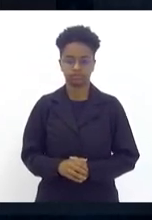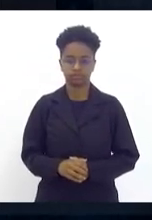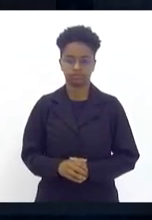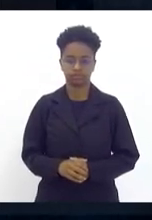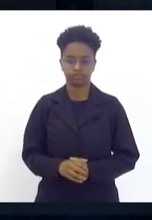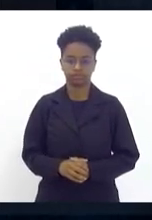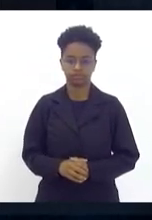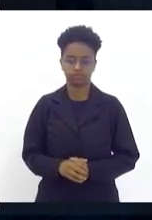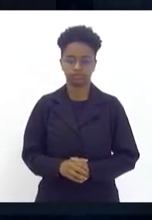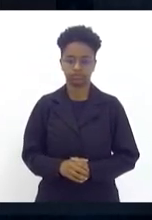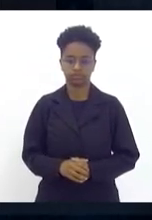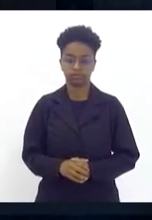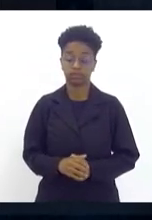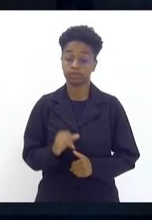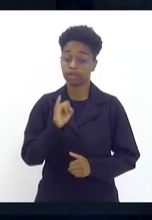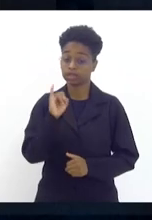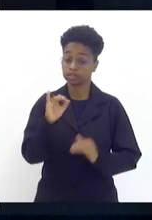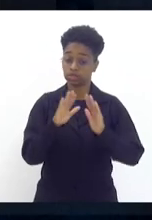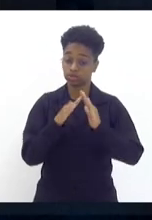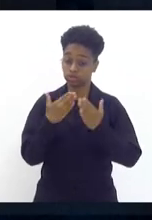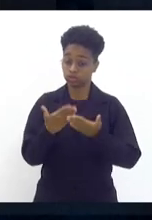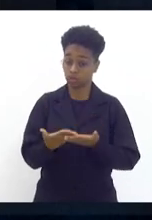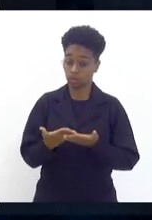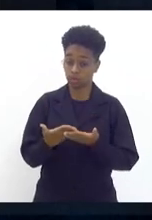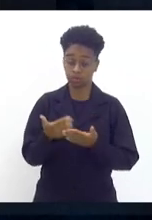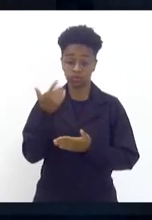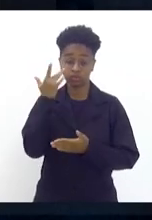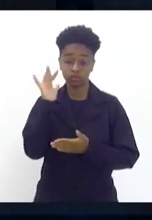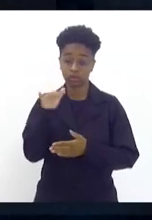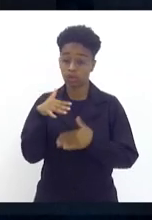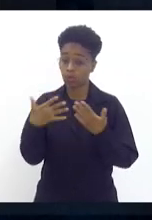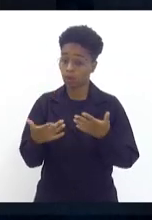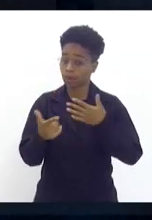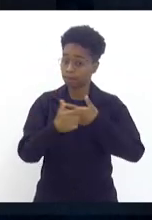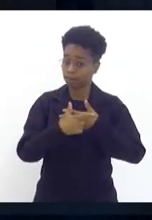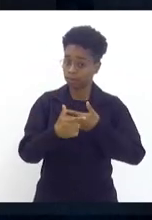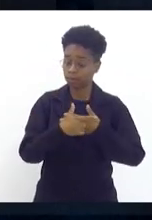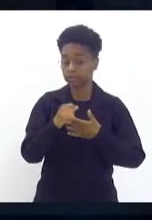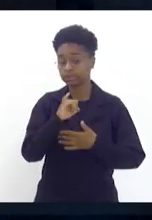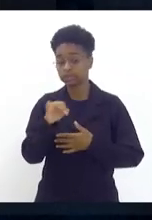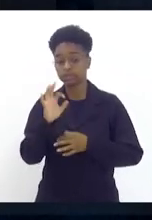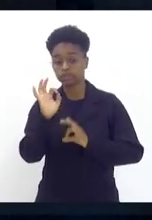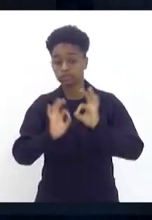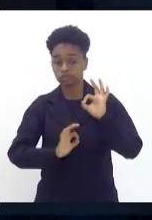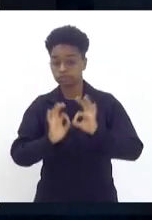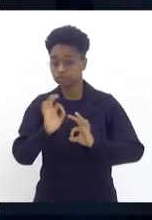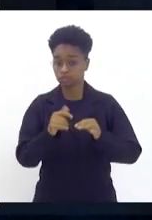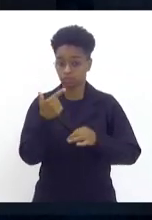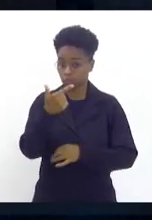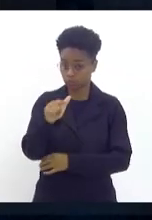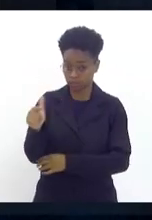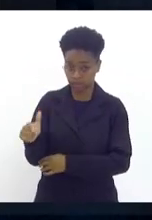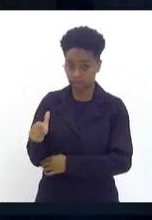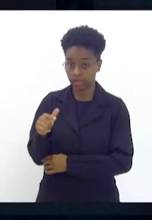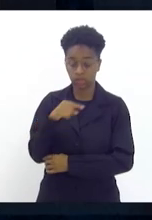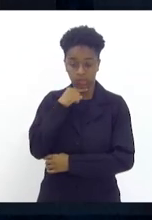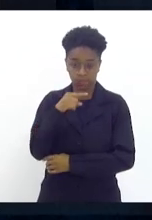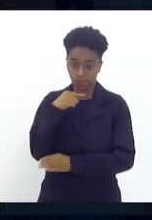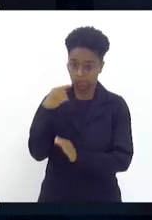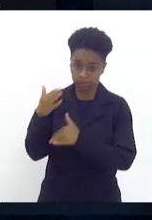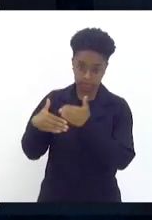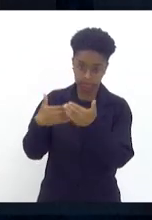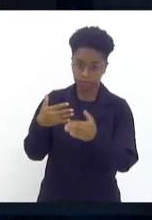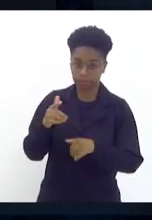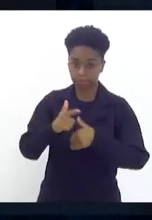Isso. Se a escola não entende o seu papel, se a escola não se prepara para desenvolver bem o seu papel,